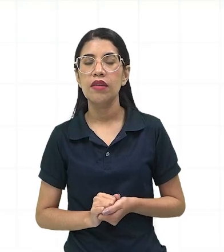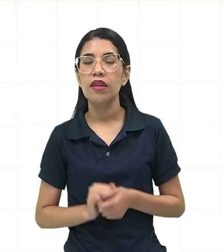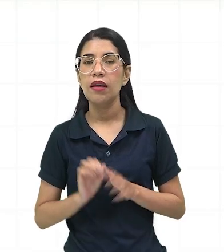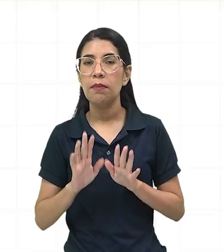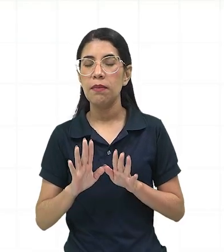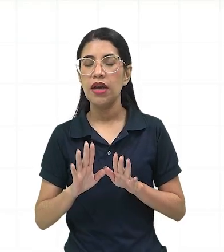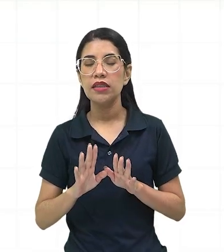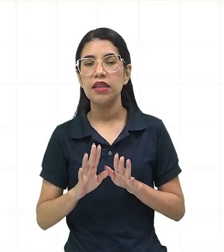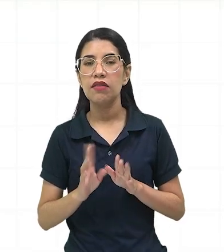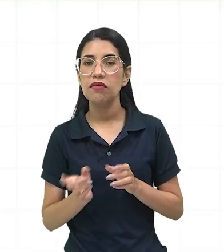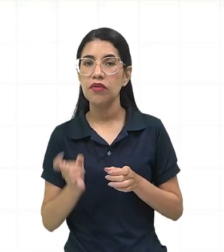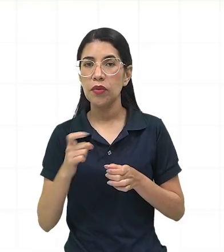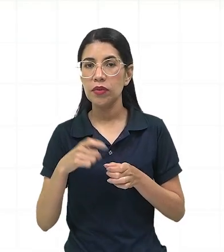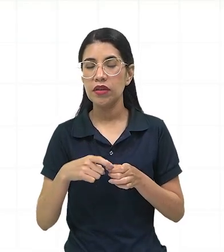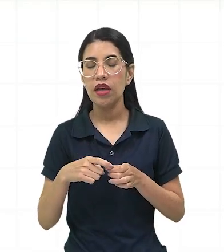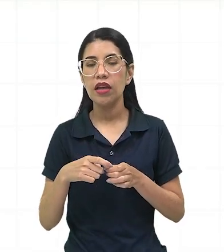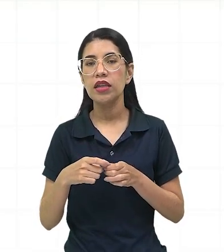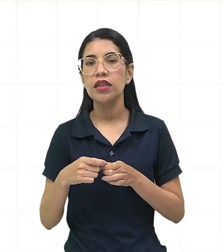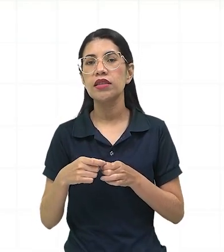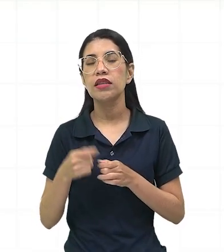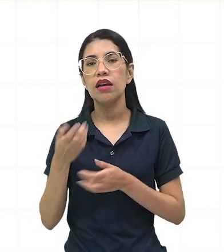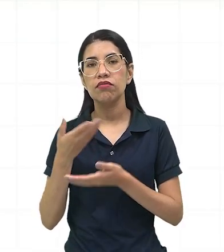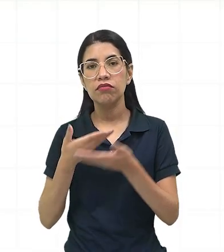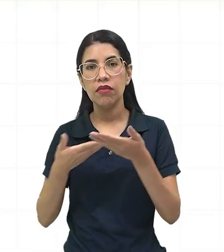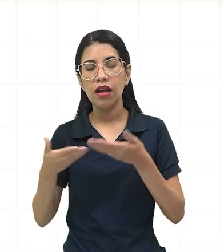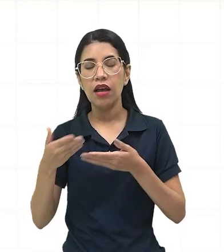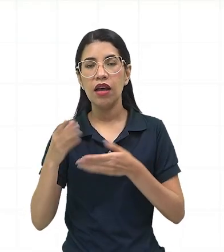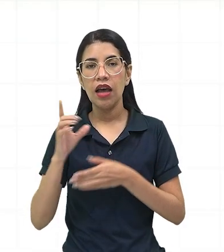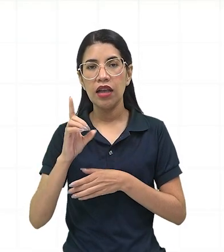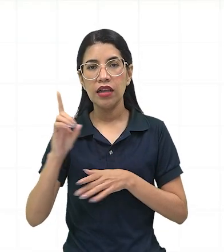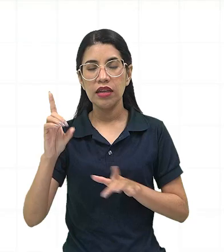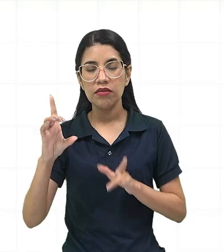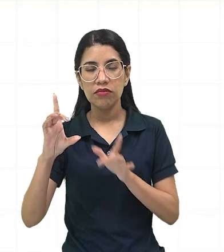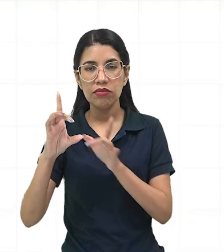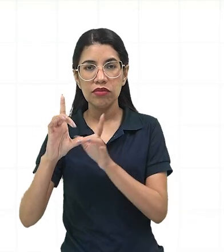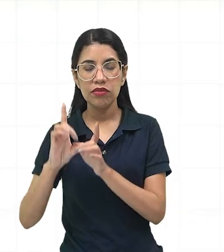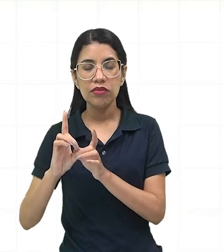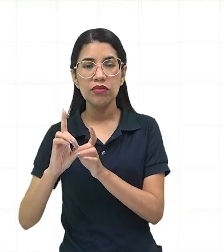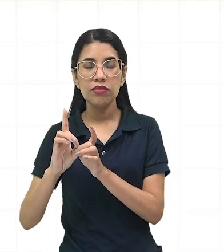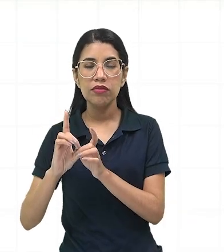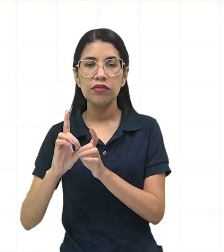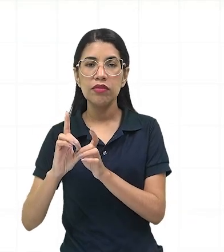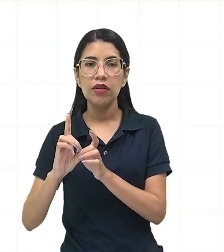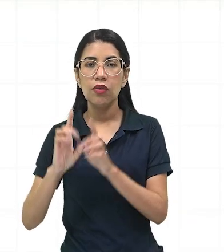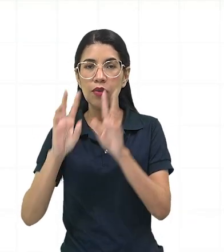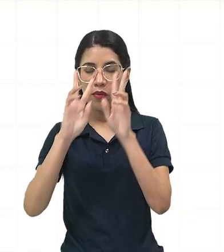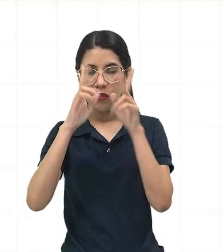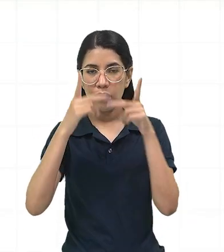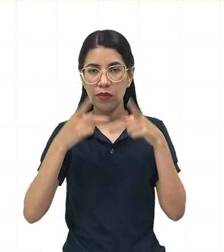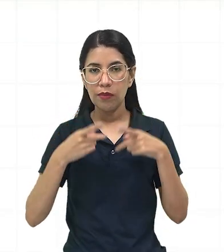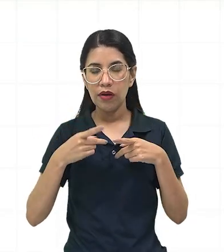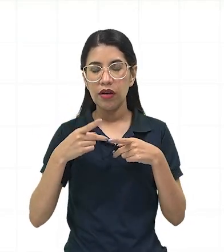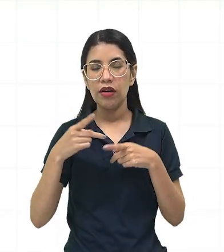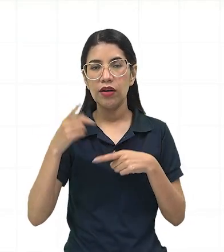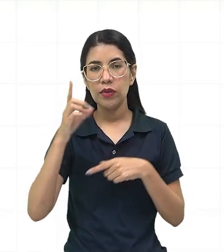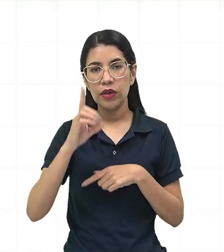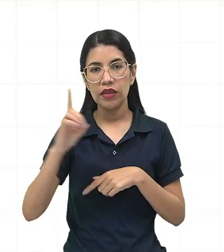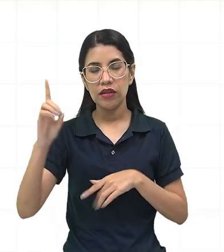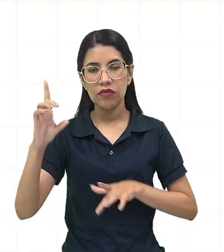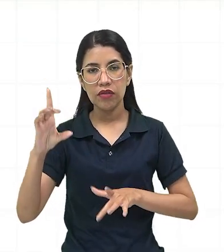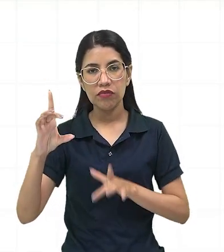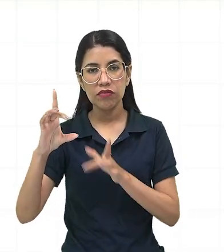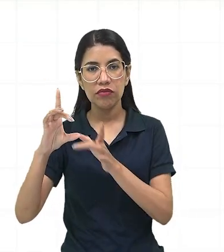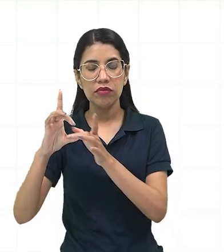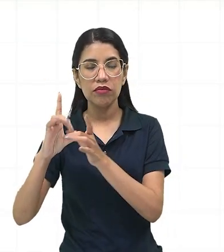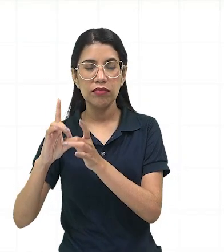esse restabelecimento dessa ligação entre o ser humano e